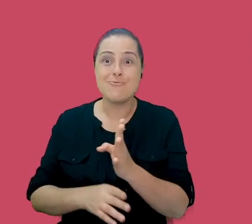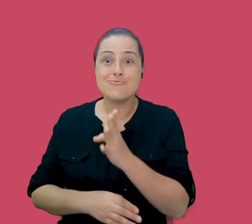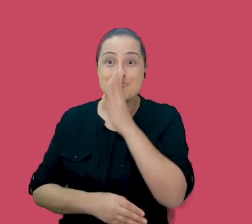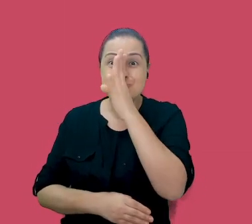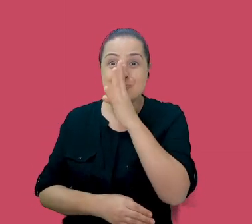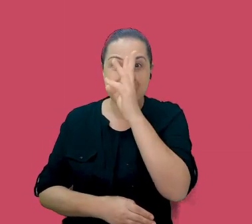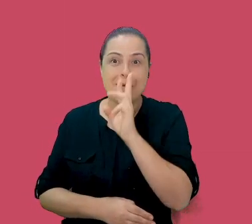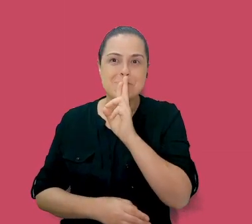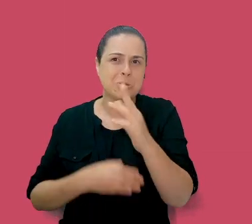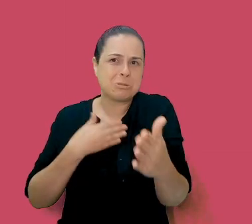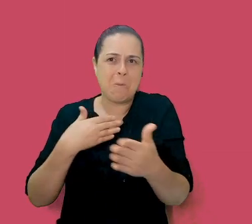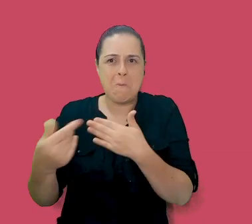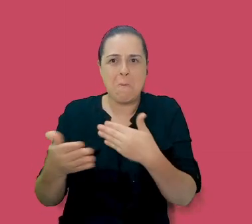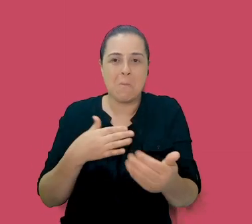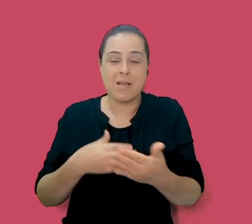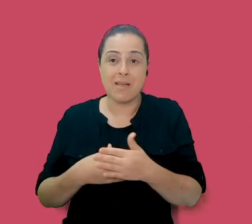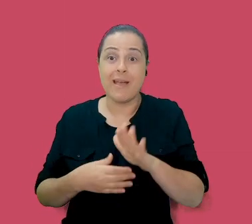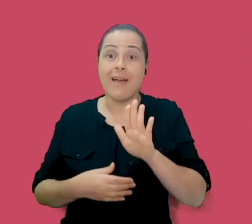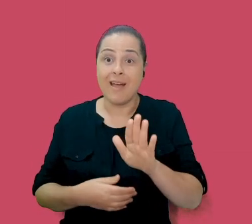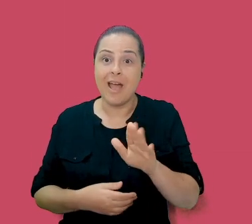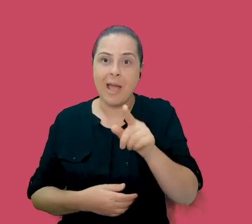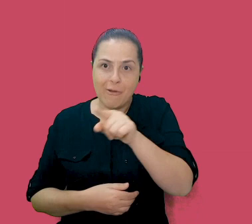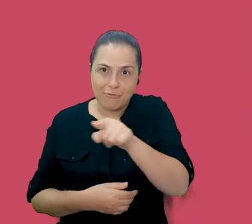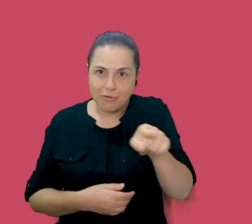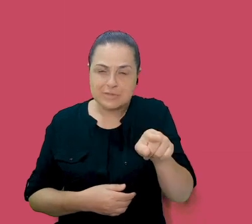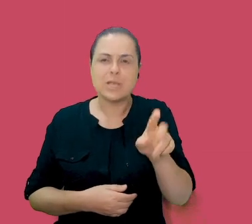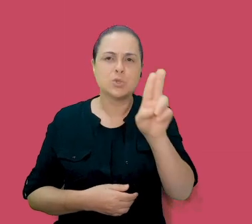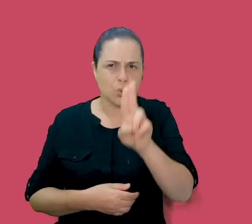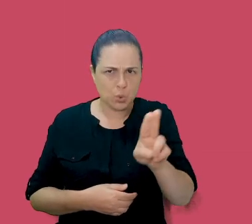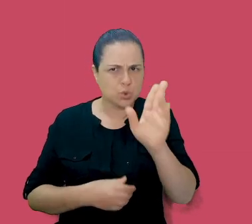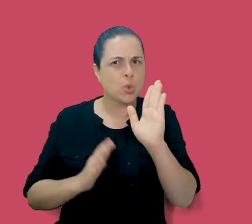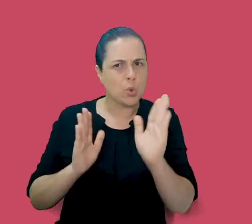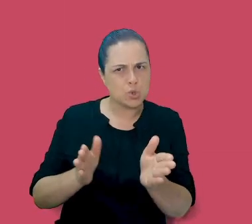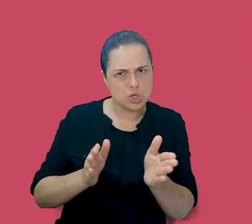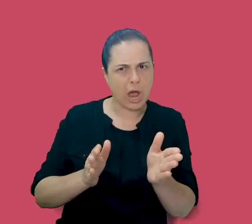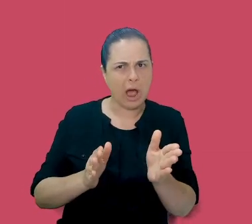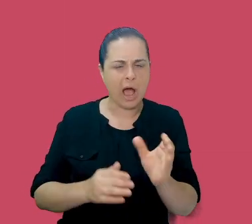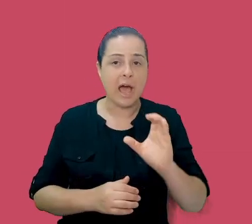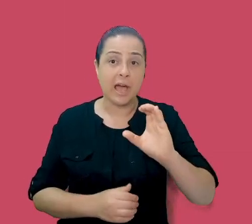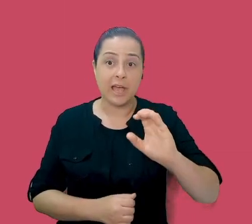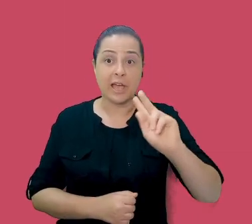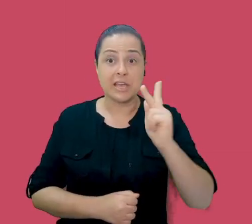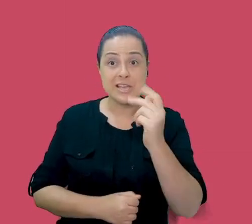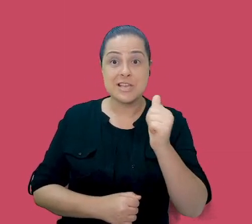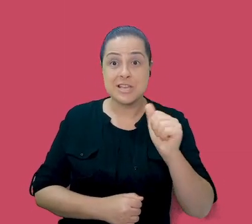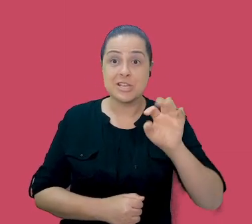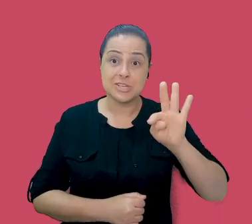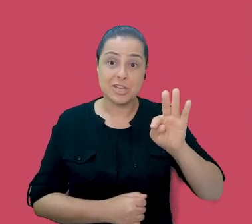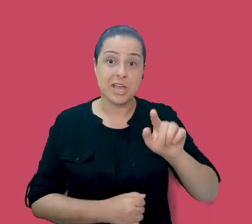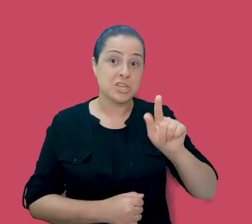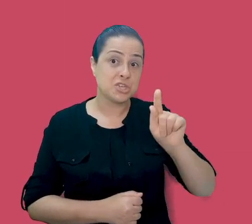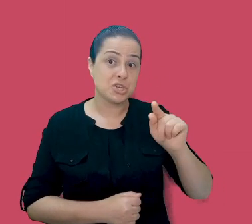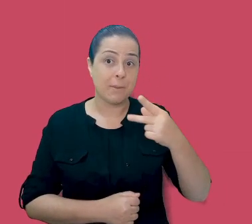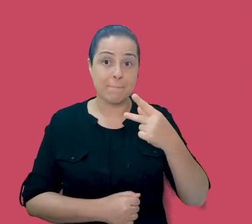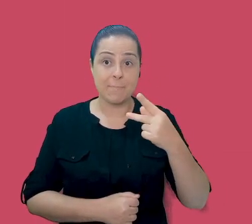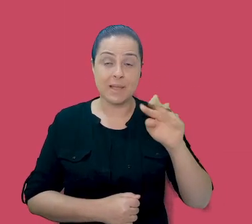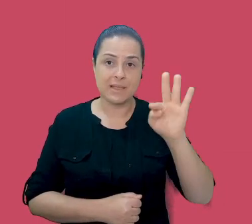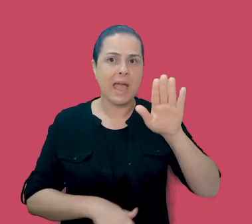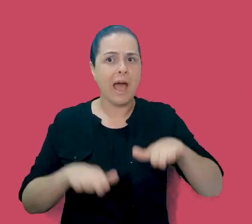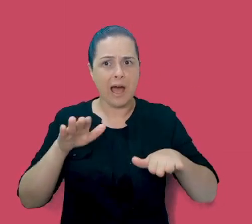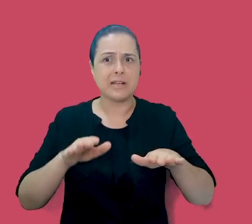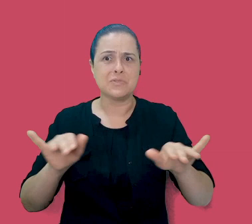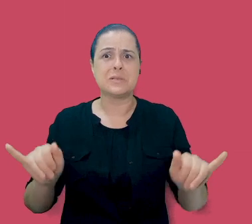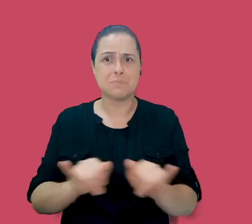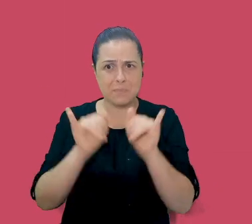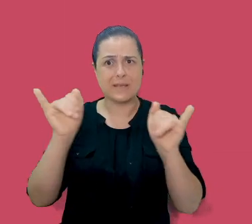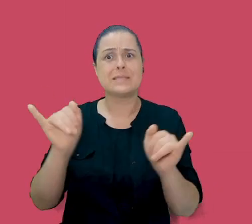Então, quem usou já um pouquinho do ChatGPT vai ver que de vez em quando ele fala umas besteiras muito grandes, você fala assim, meu Deus, não, isso não